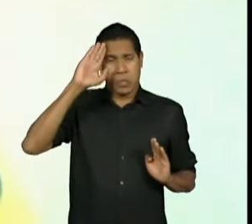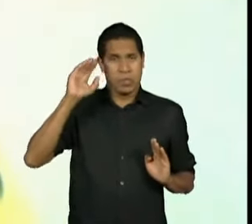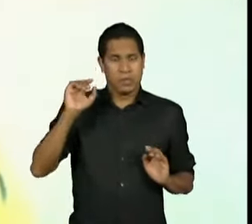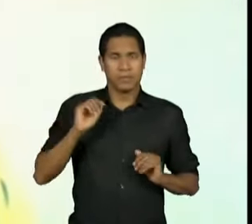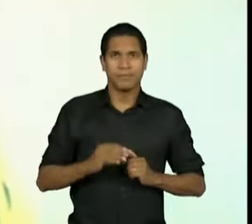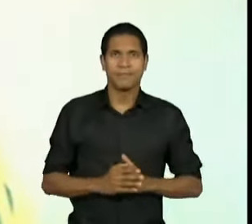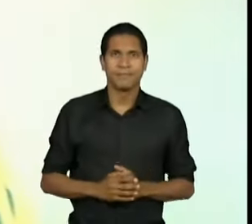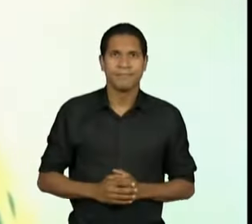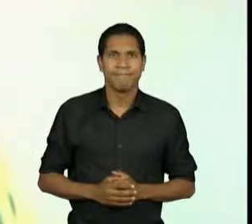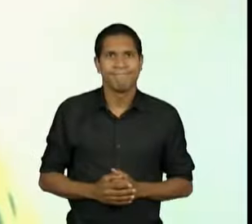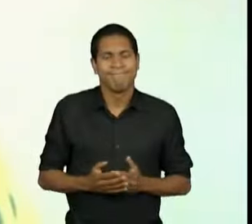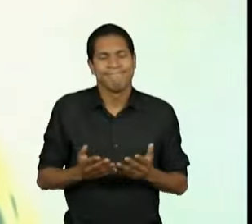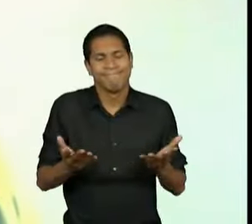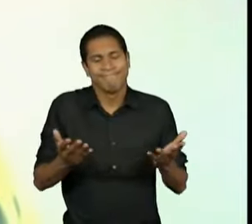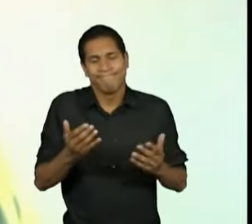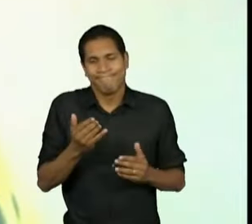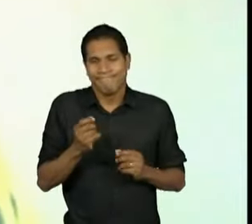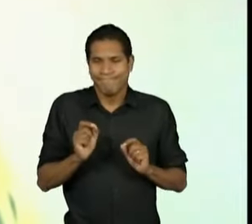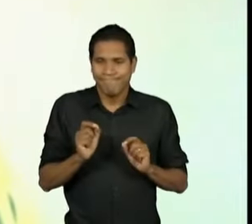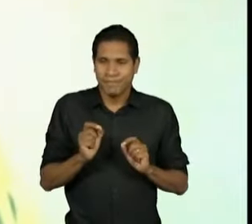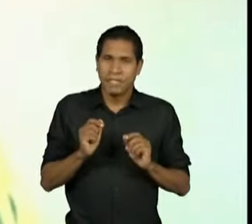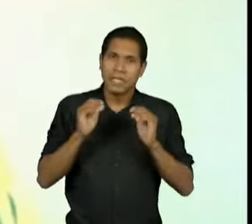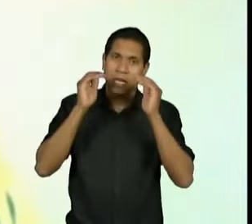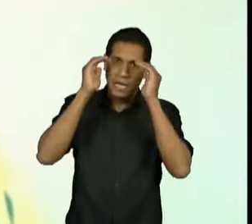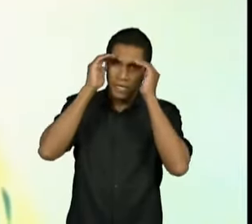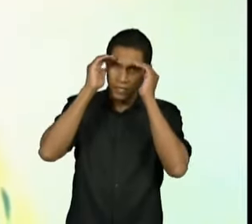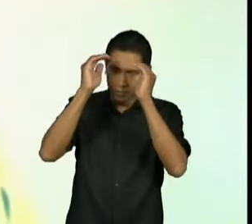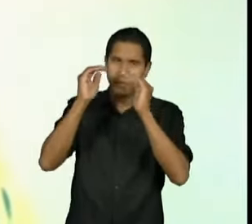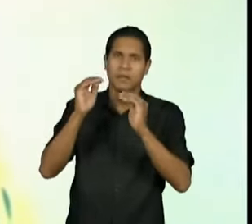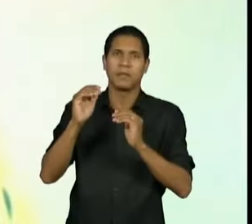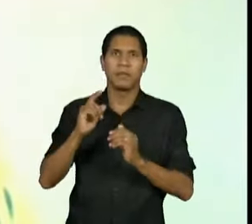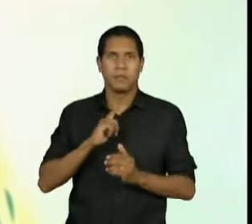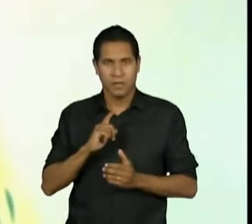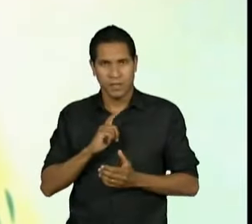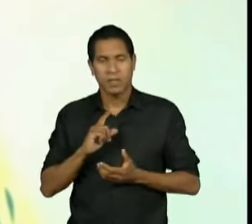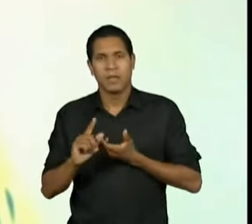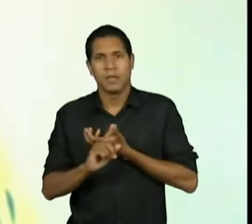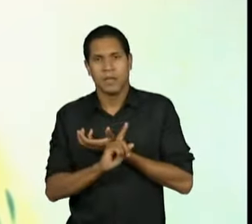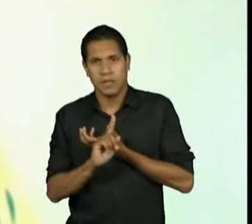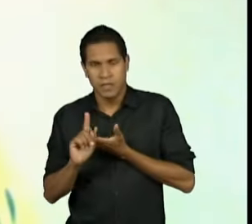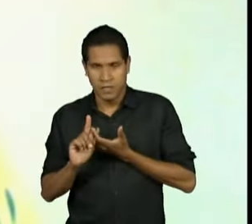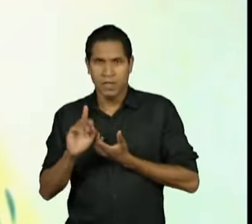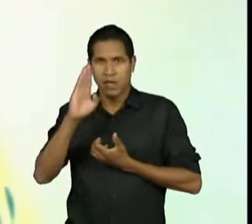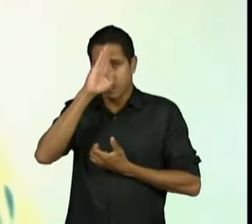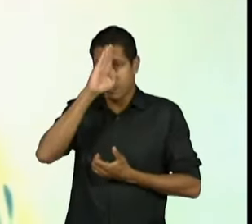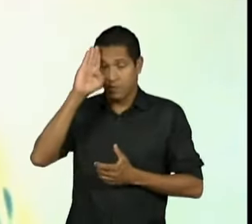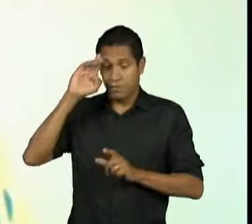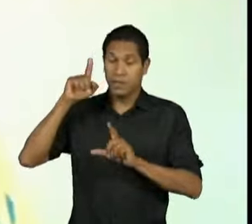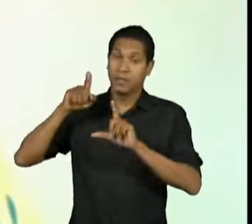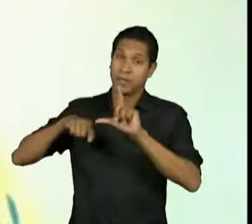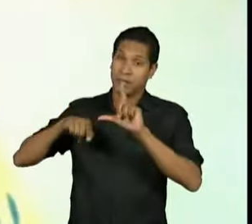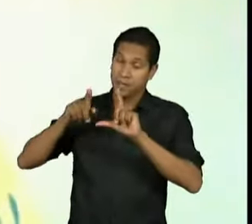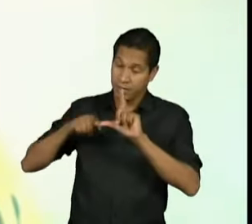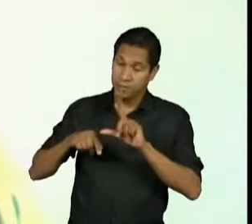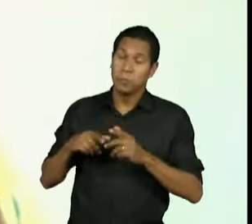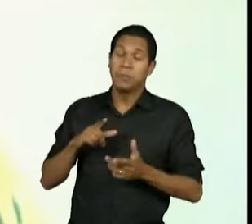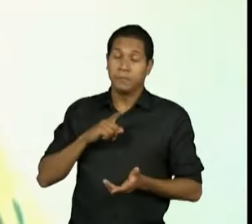que, com todo o respeito que eu tenho à academia, porque se eu não tivesse esse respeito quando